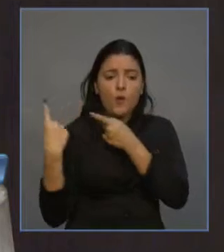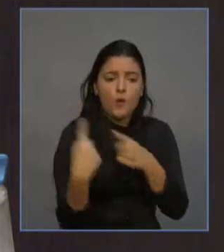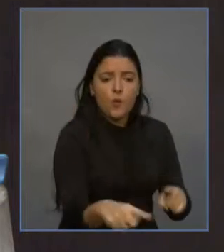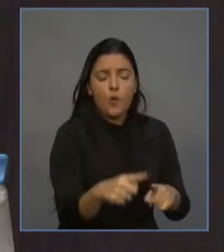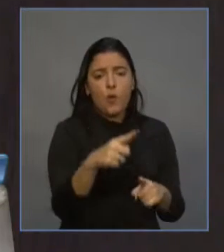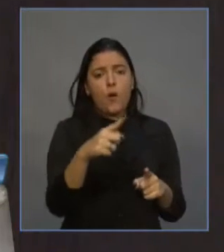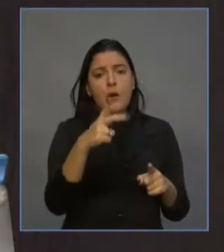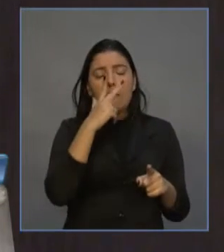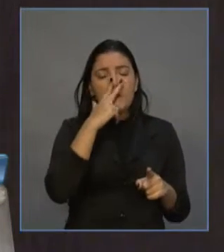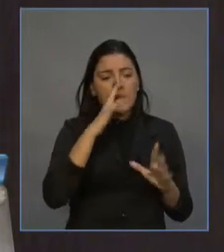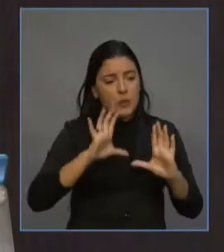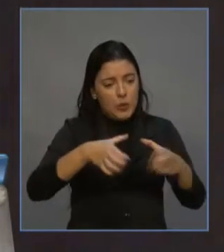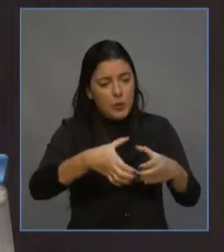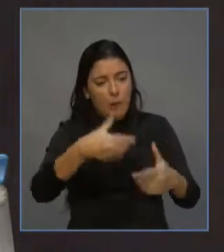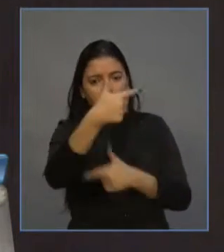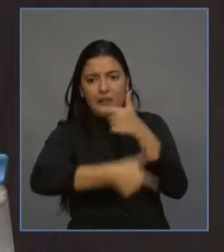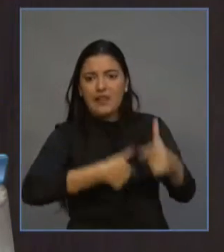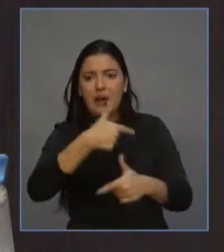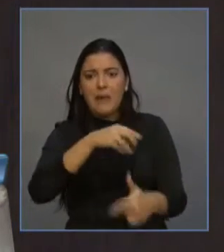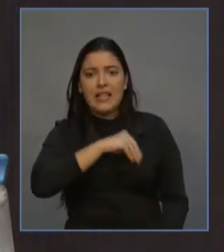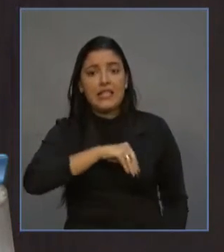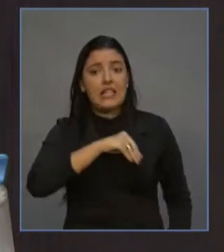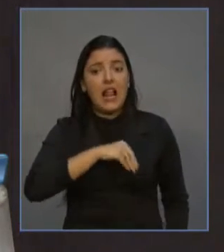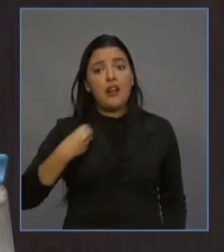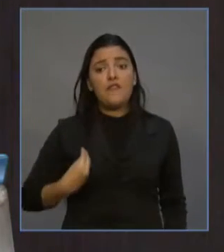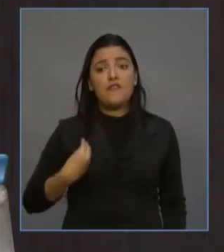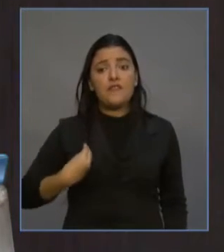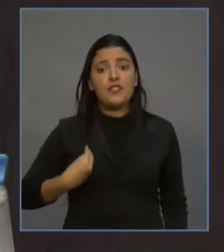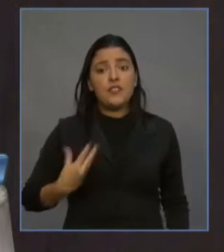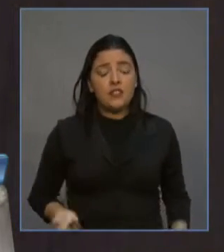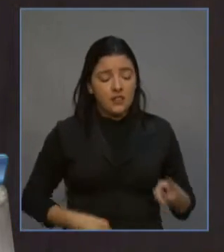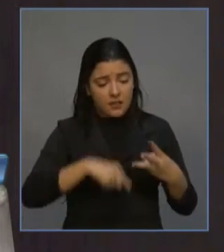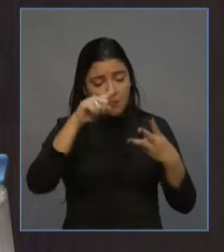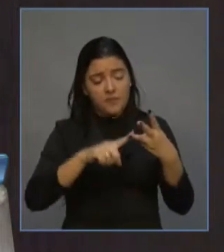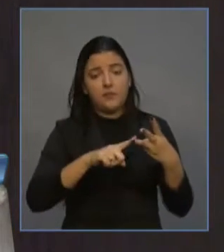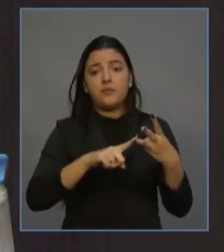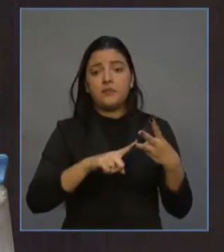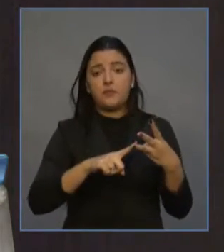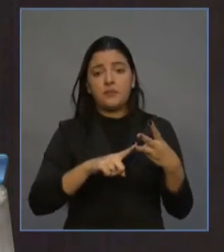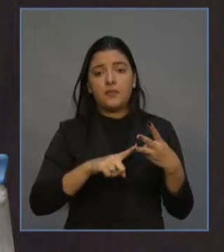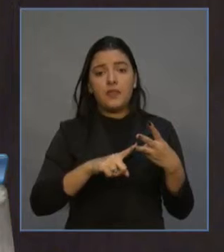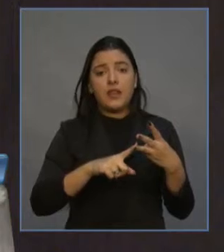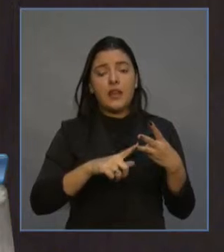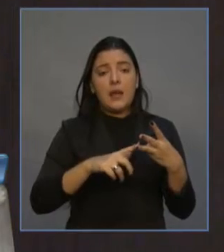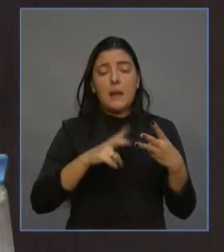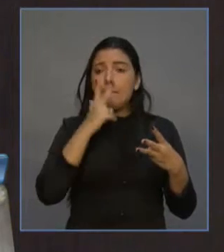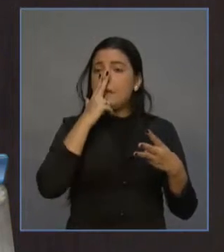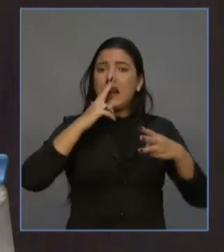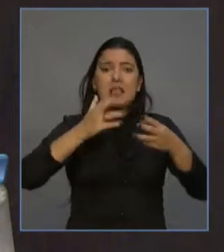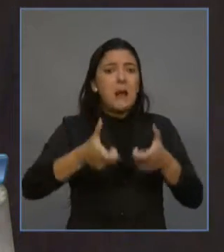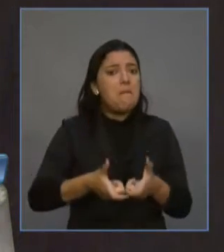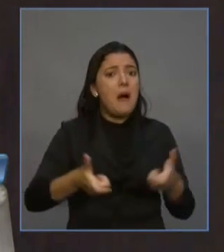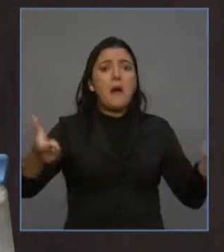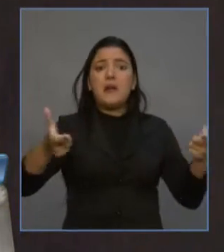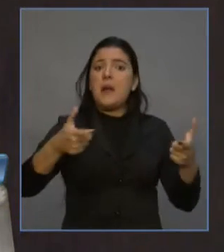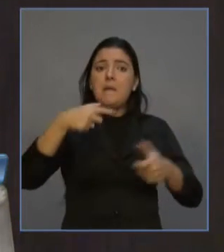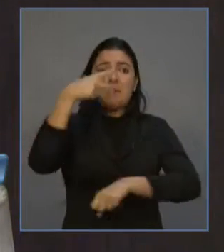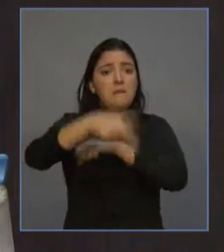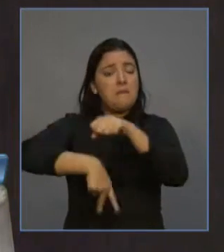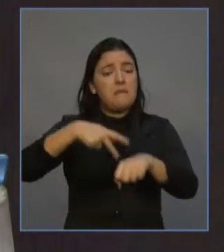contra a classe trabalhadora, ele é contra as grandes massas do país e os seus